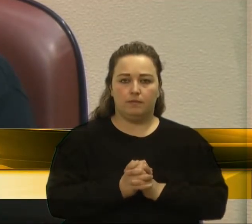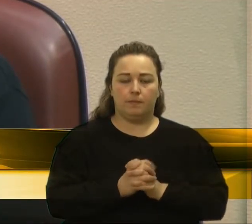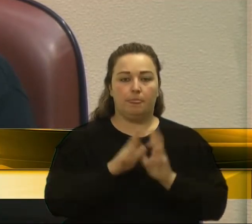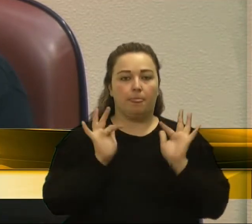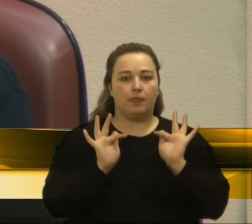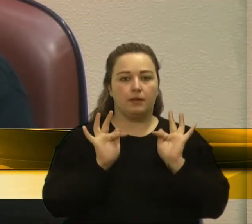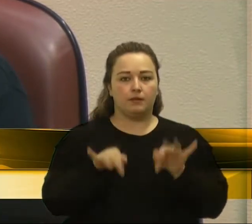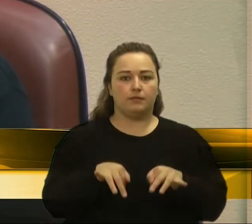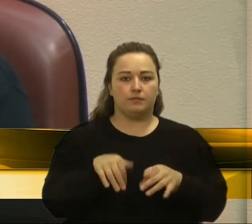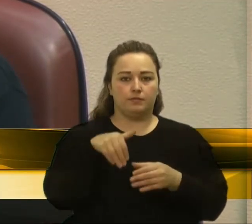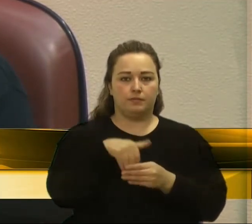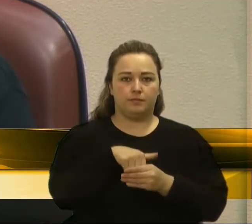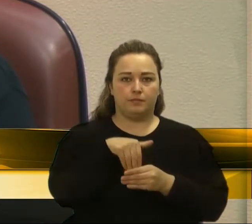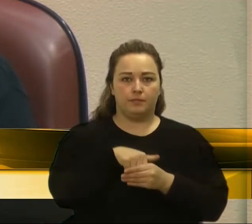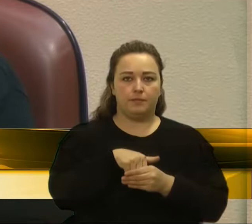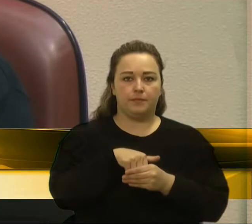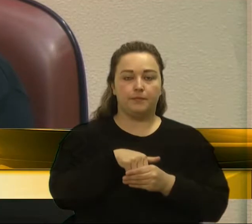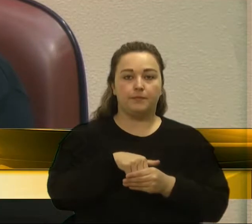Encerrada a votação.